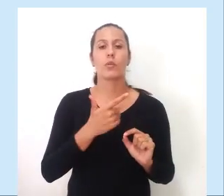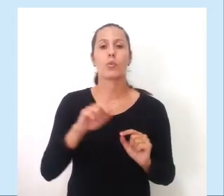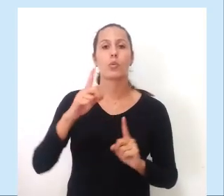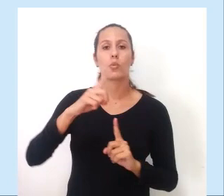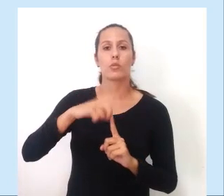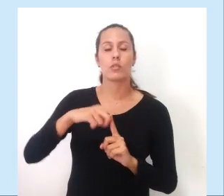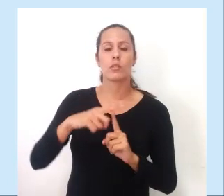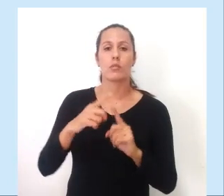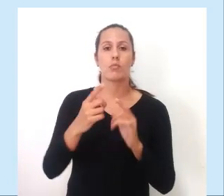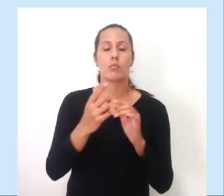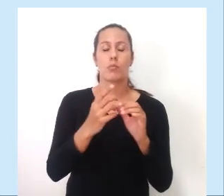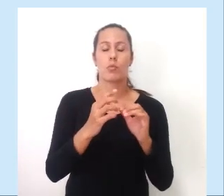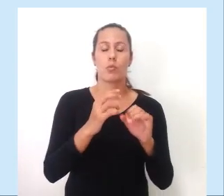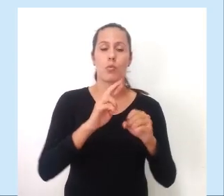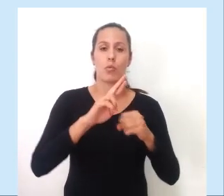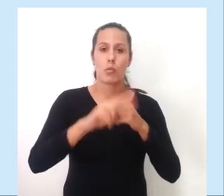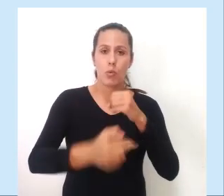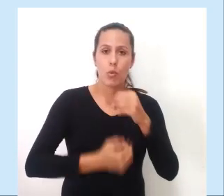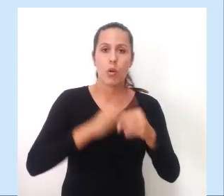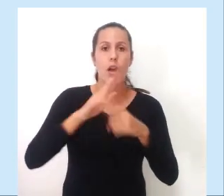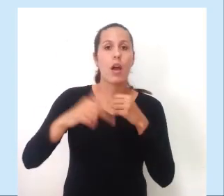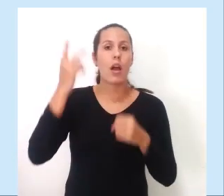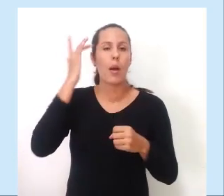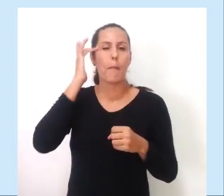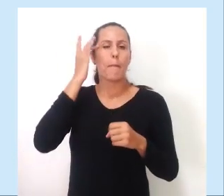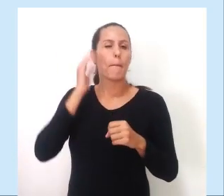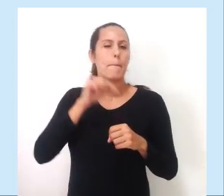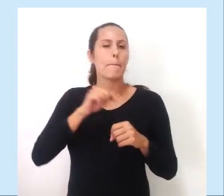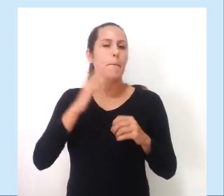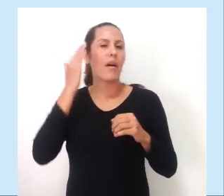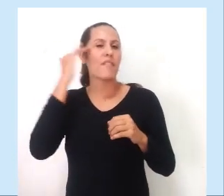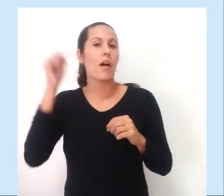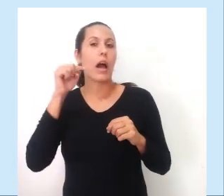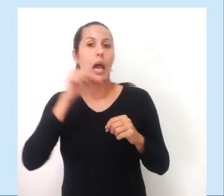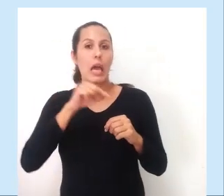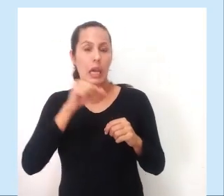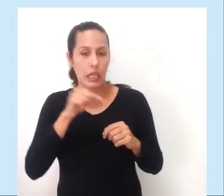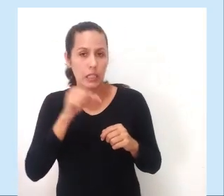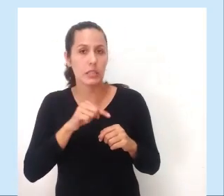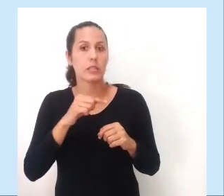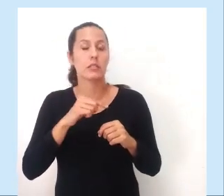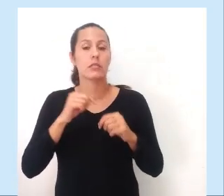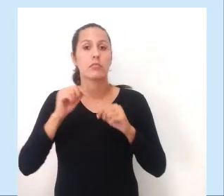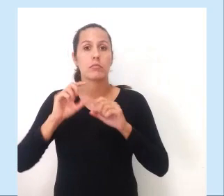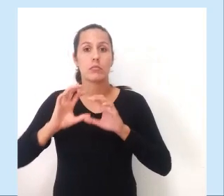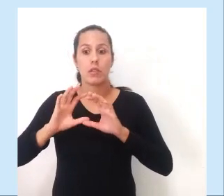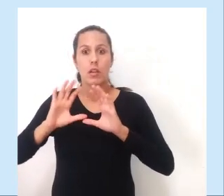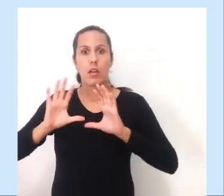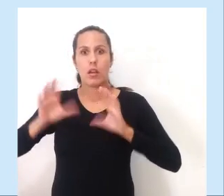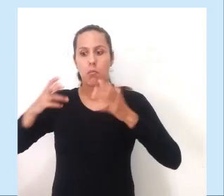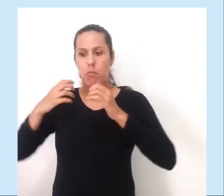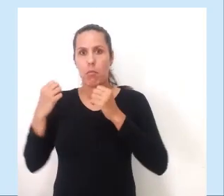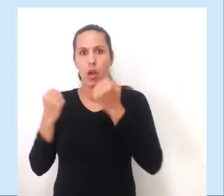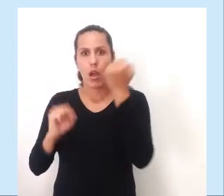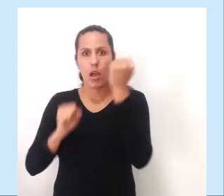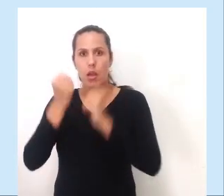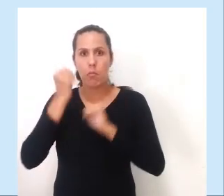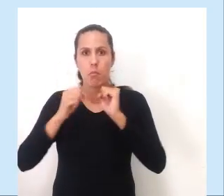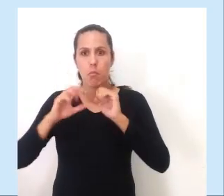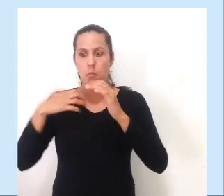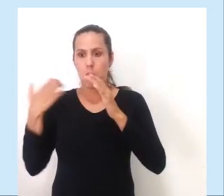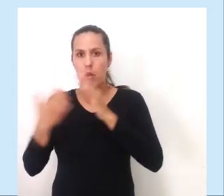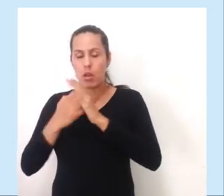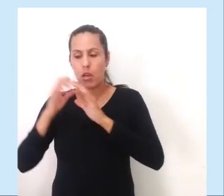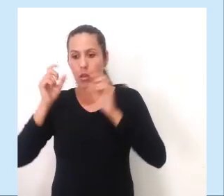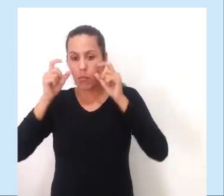Vamos lá, a próxima fonte renovável que está na moda. Essa aí está